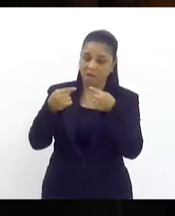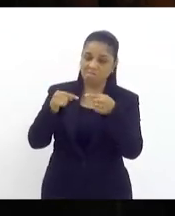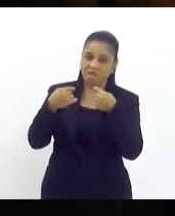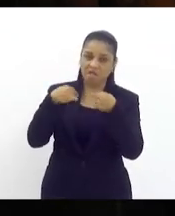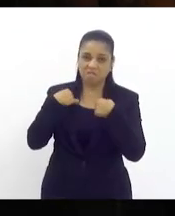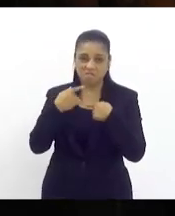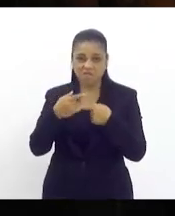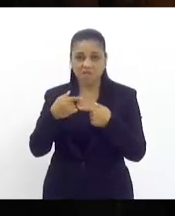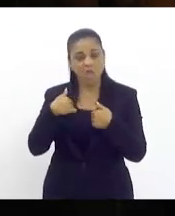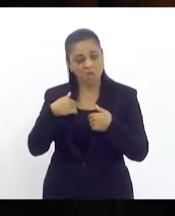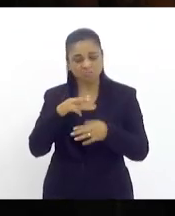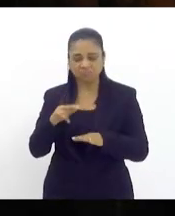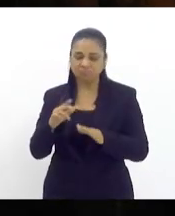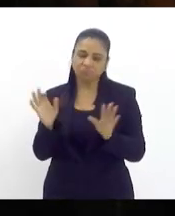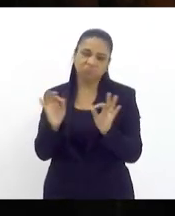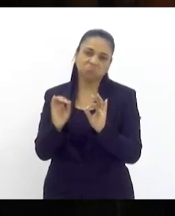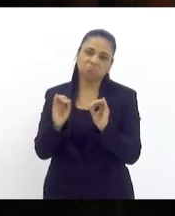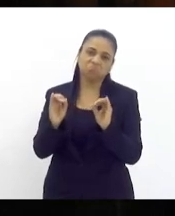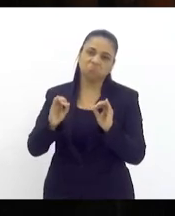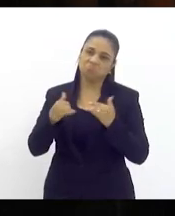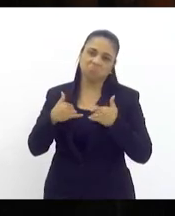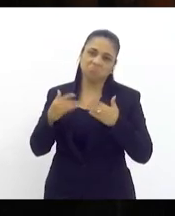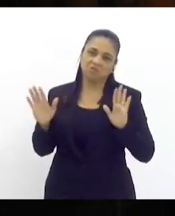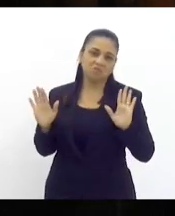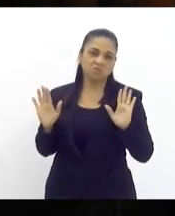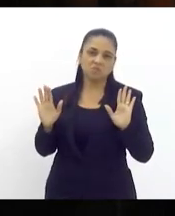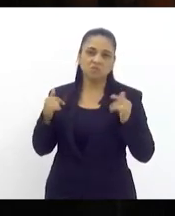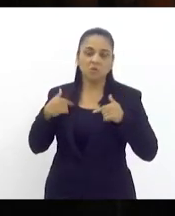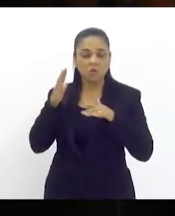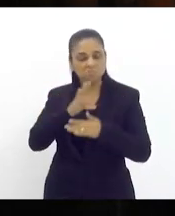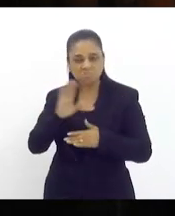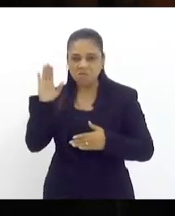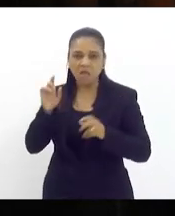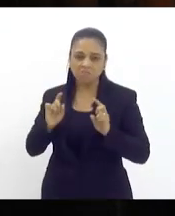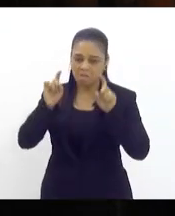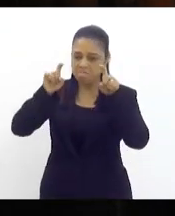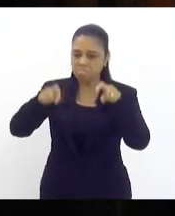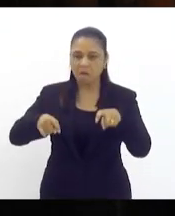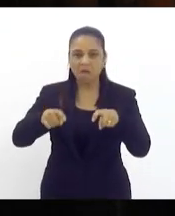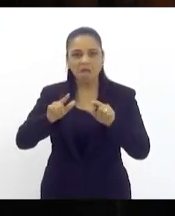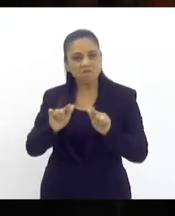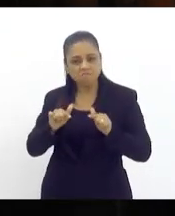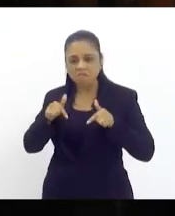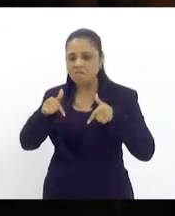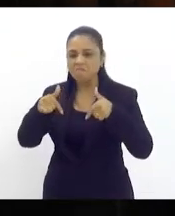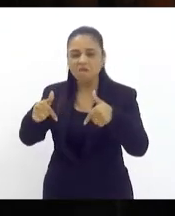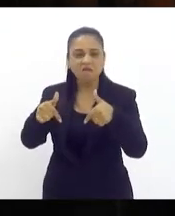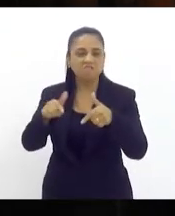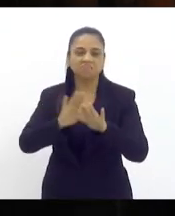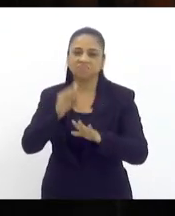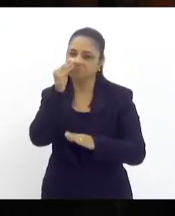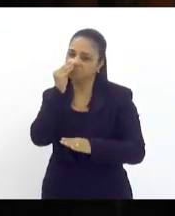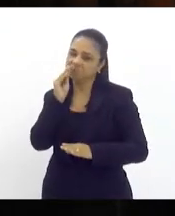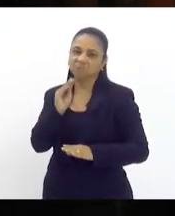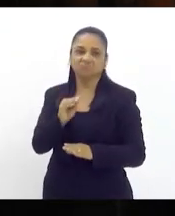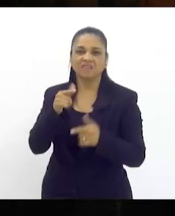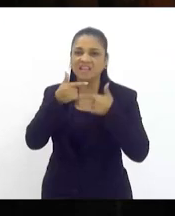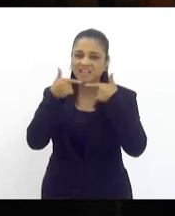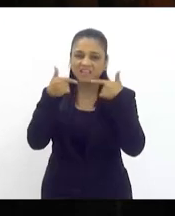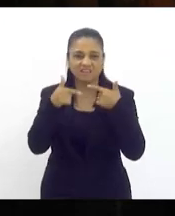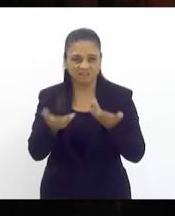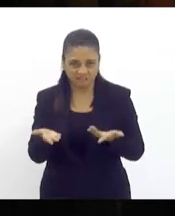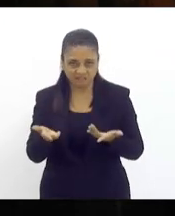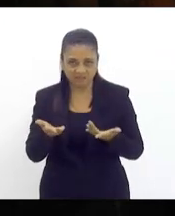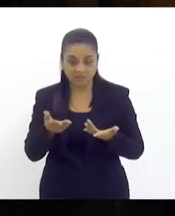tenho carcaça tem o tamanho político que estão no Exercício do meu mandato para enfrentar e ignorar o seu riso de deboche mas na